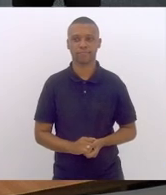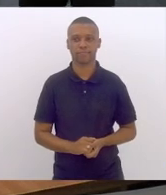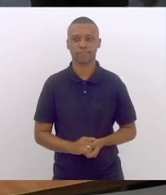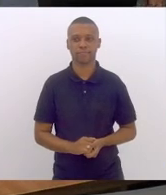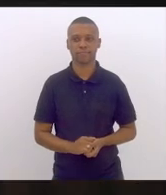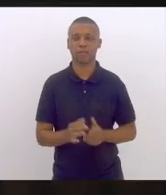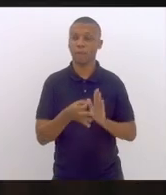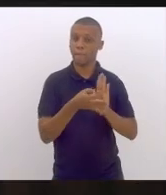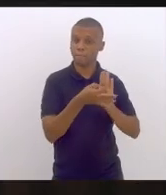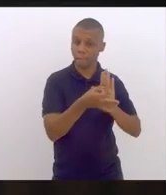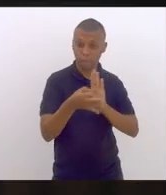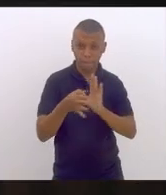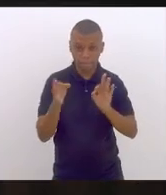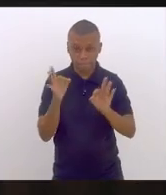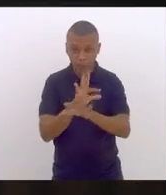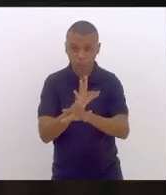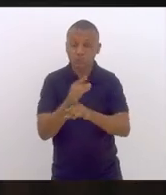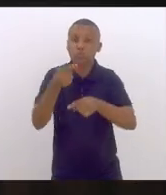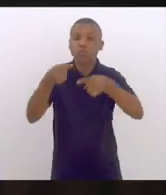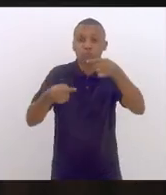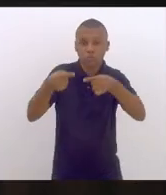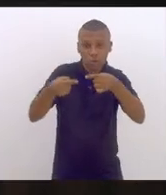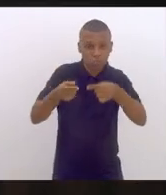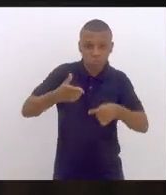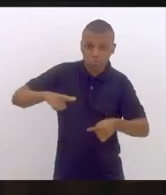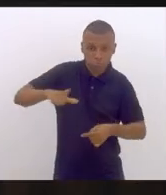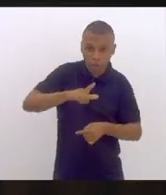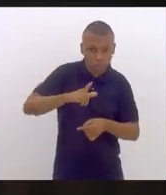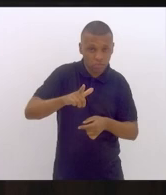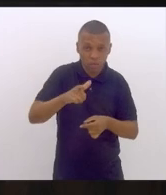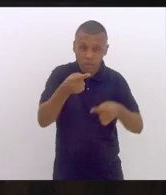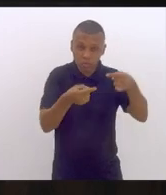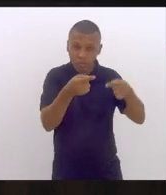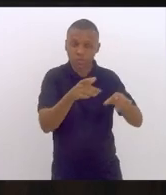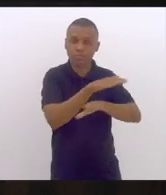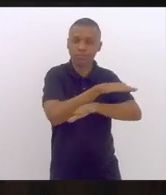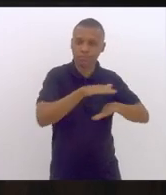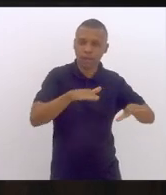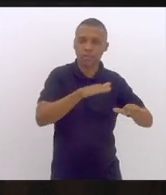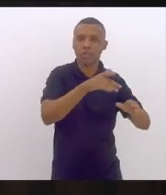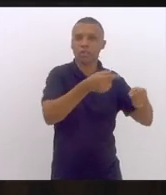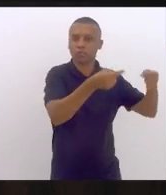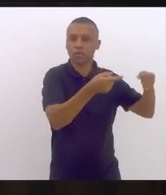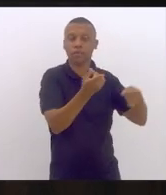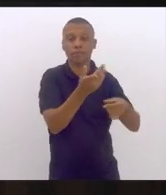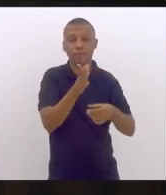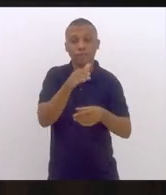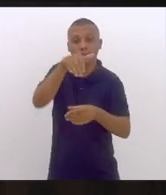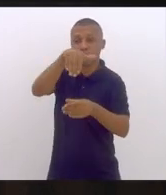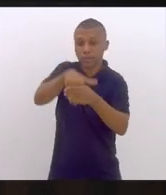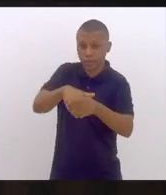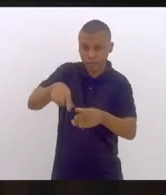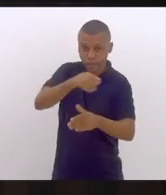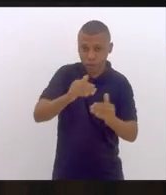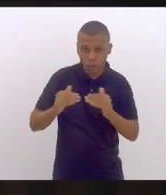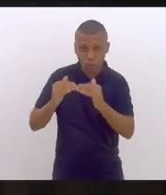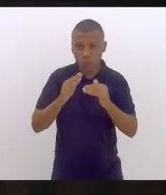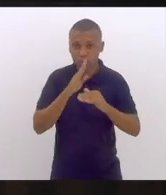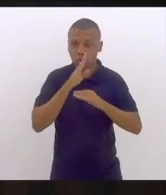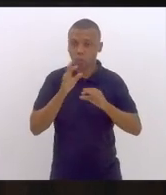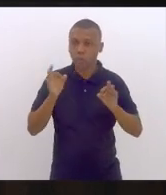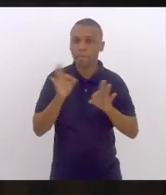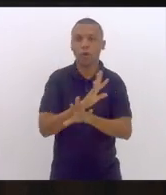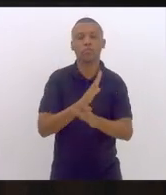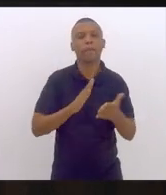com os pareceres emitidos em excursão e votação seus que aprovam permaneça Como estão aprovado vai